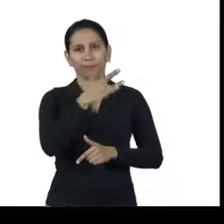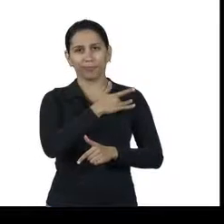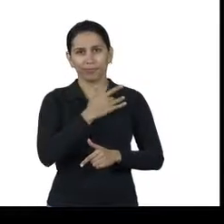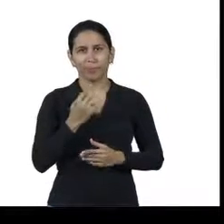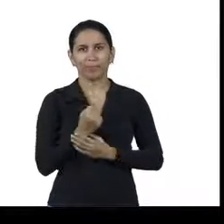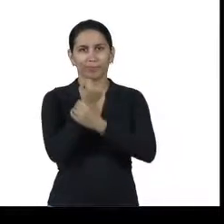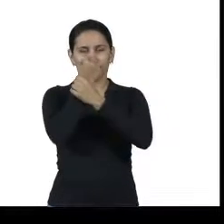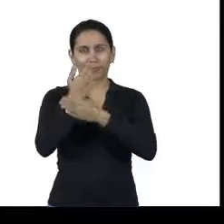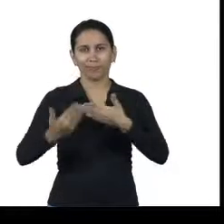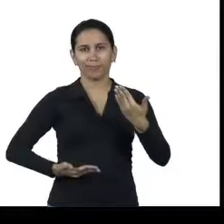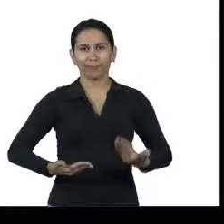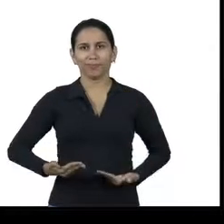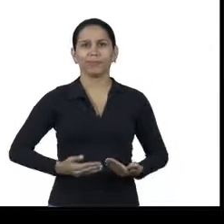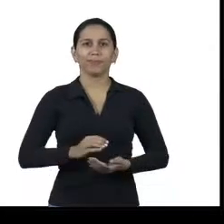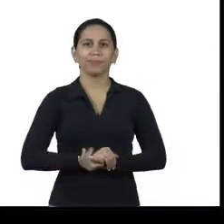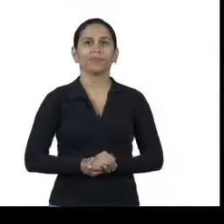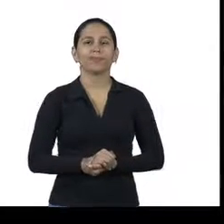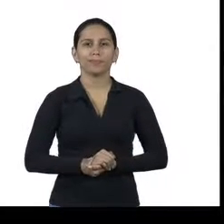ações administrativas.